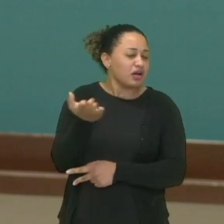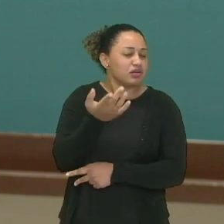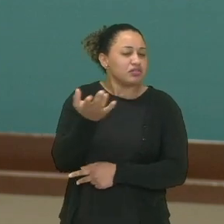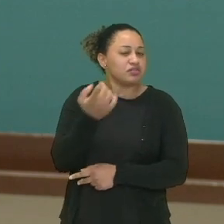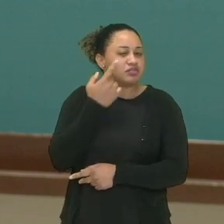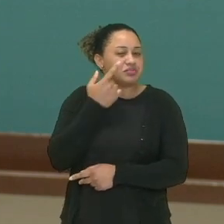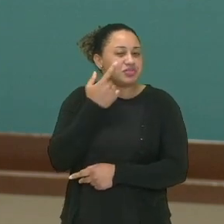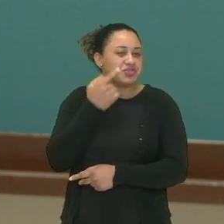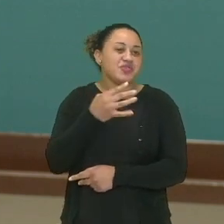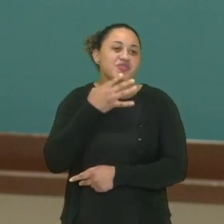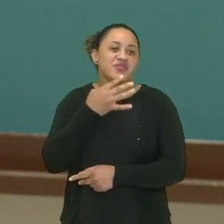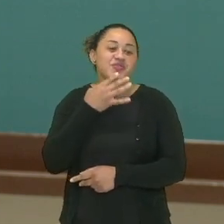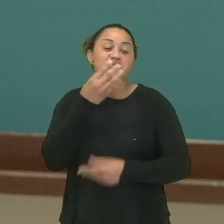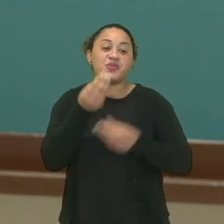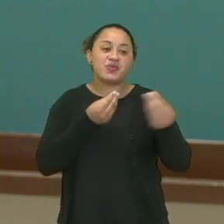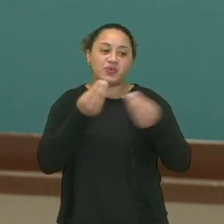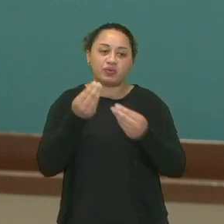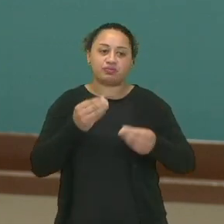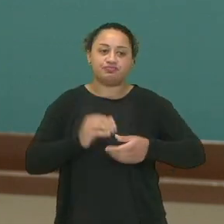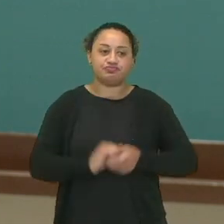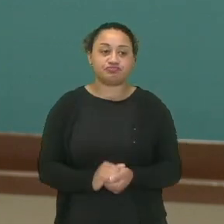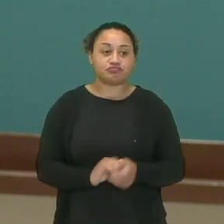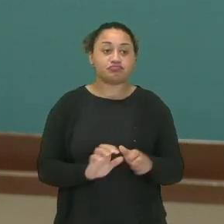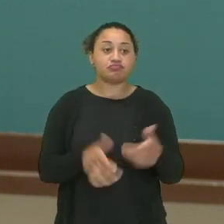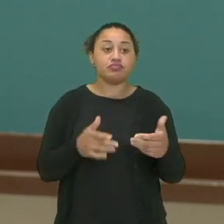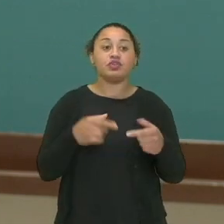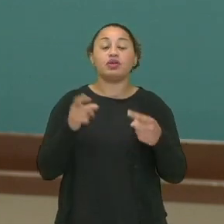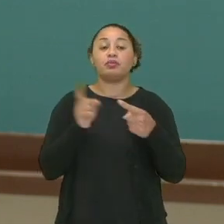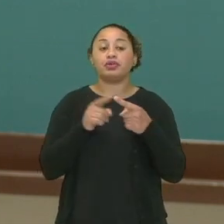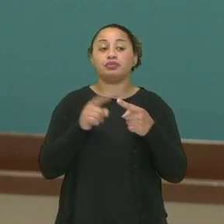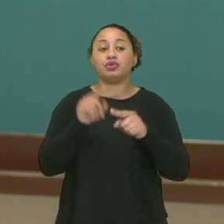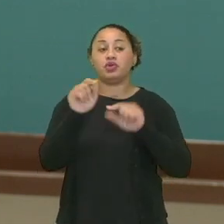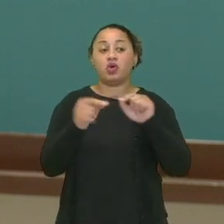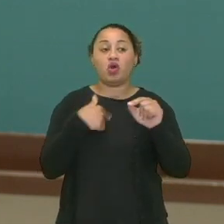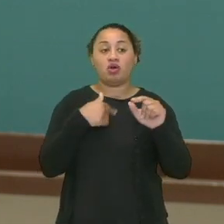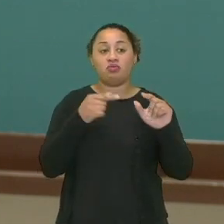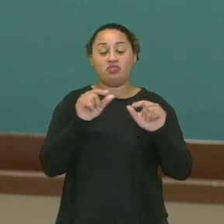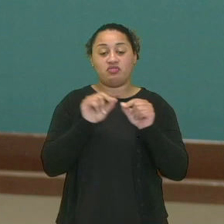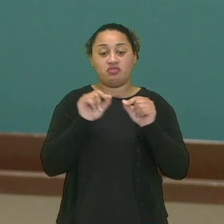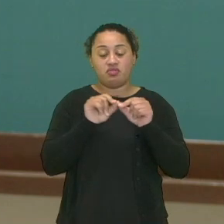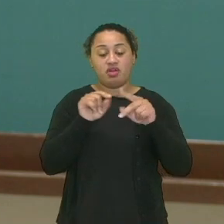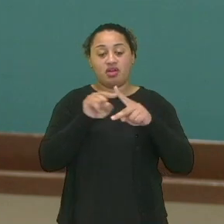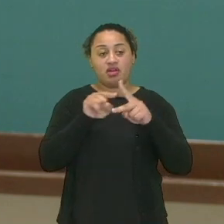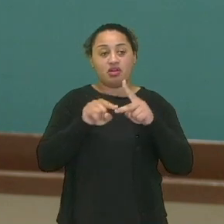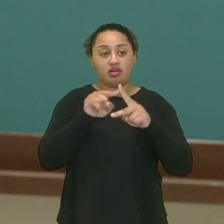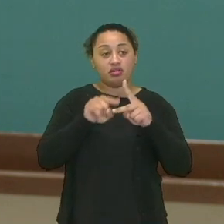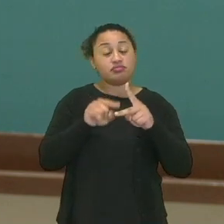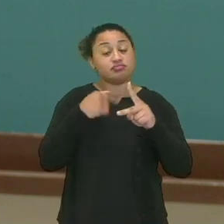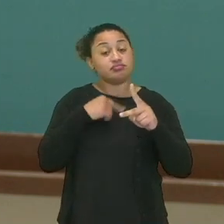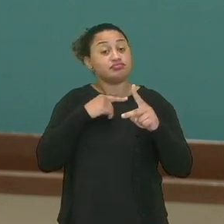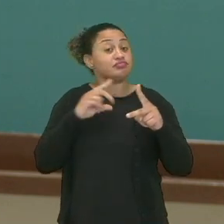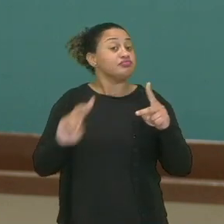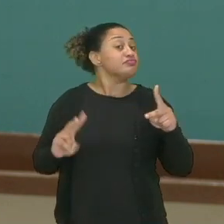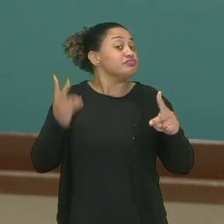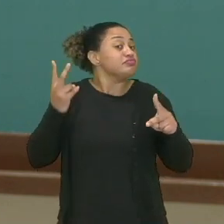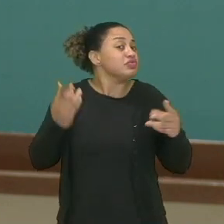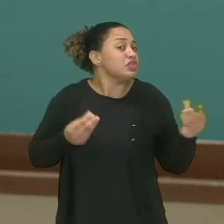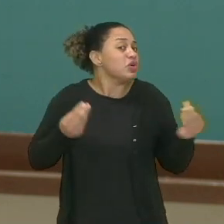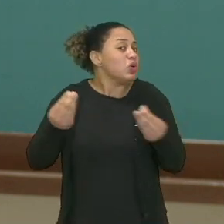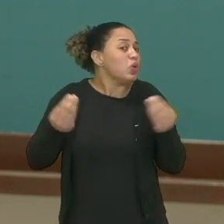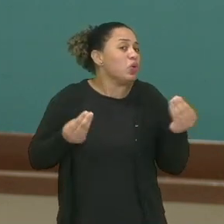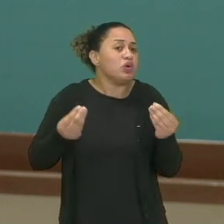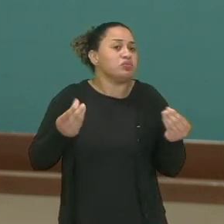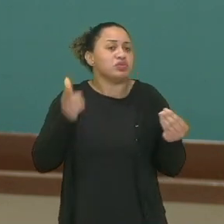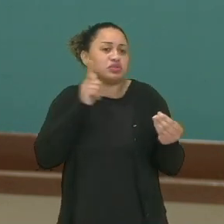essa ideia aí do transferidor, tá bom? Então, primeira coisa, como medir ângulos atribuindo um valor a eles? Como que a gente pode